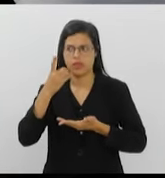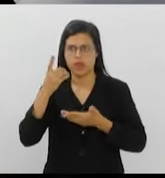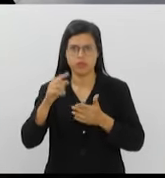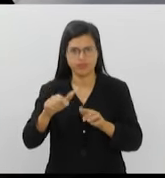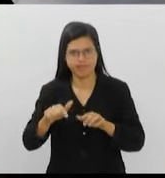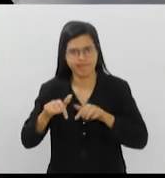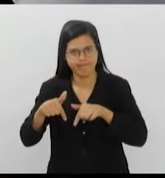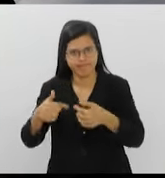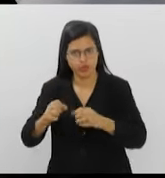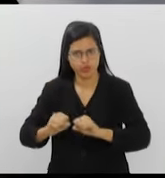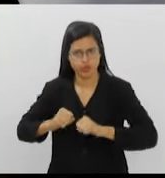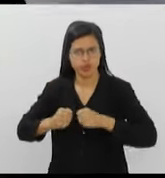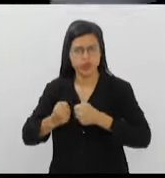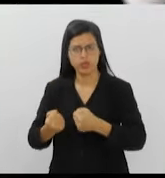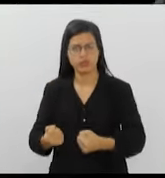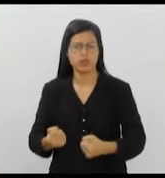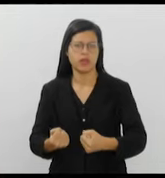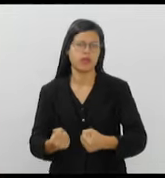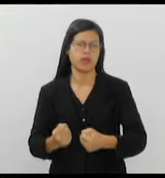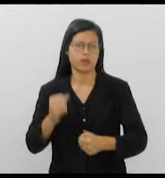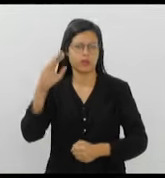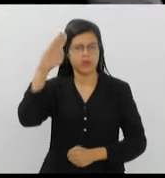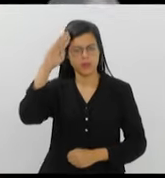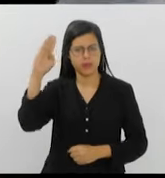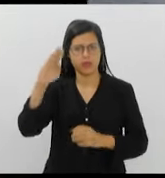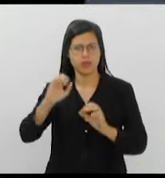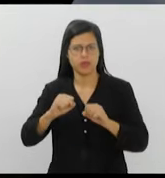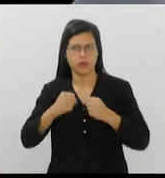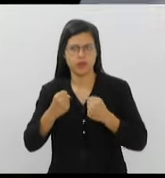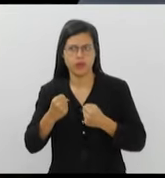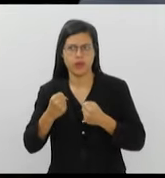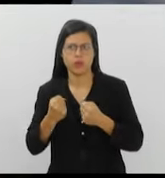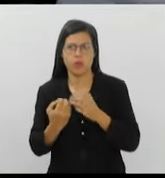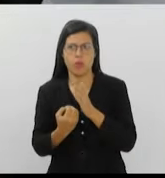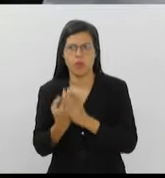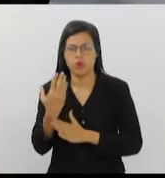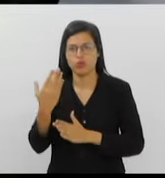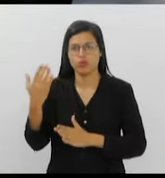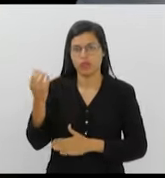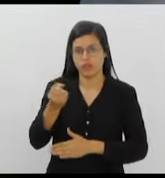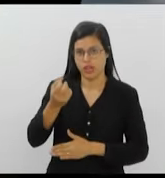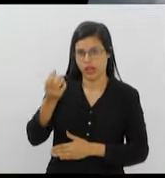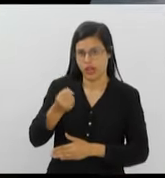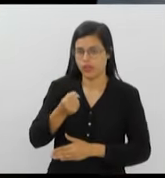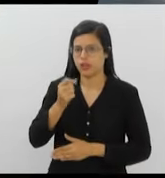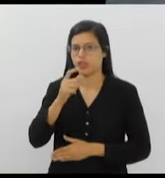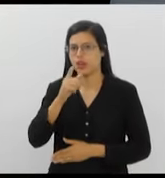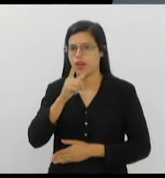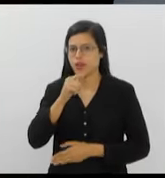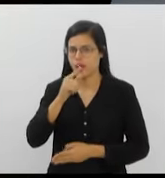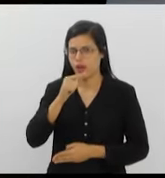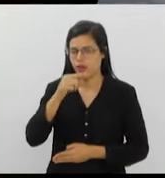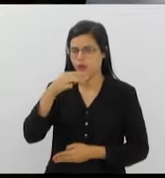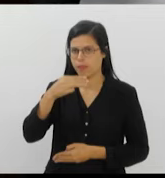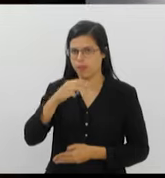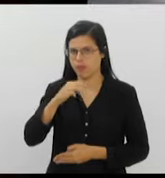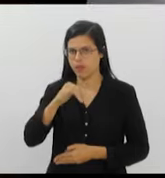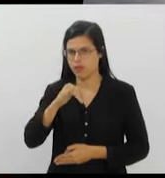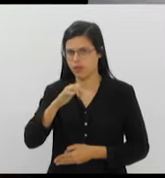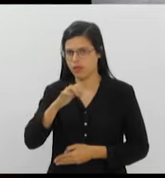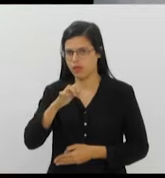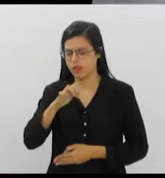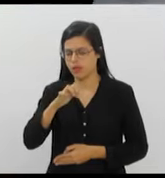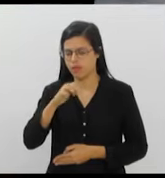empenharam muito, principalmente na defesa dos produtores de leite e água mineral. Então, eu queria,